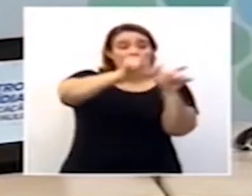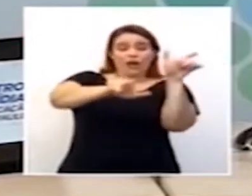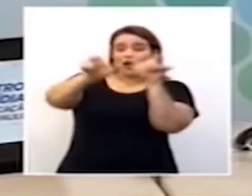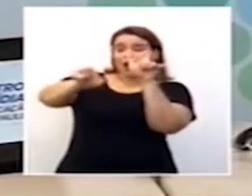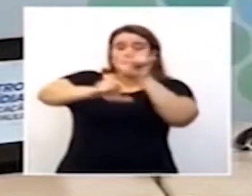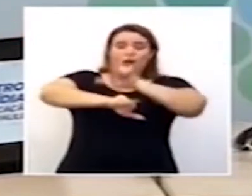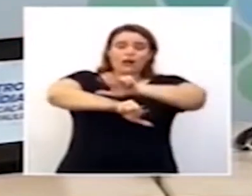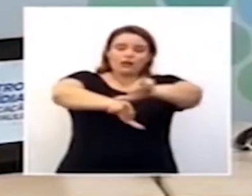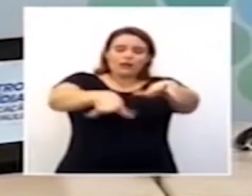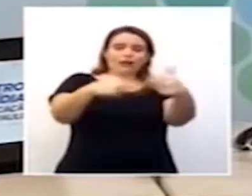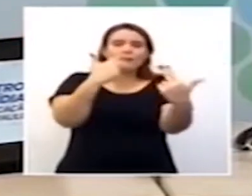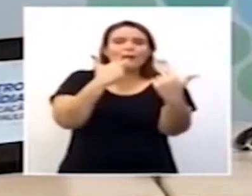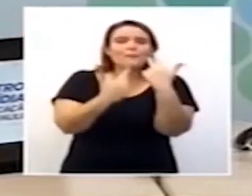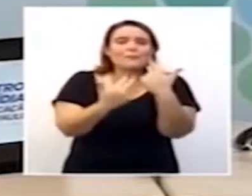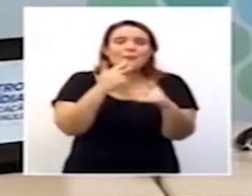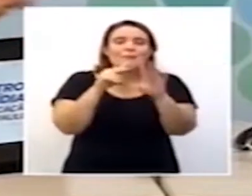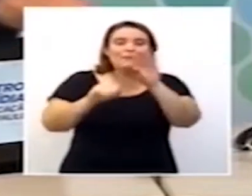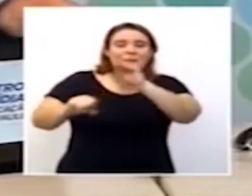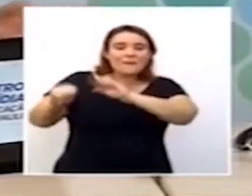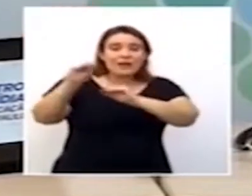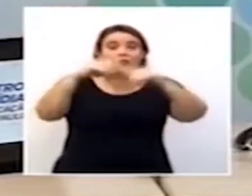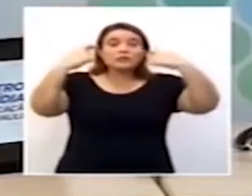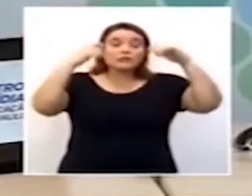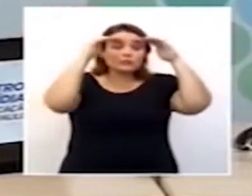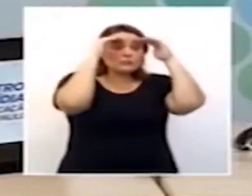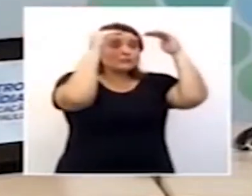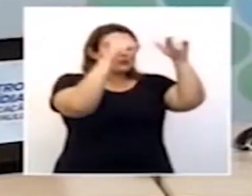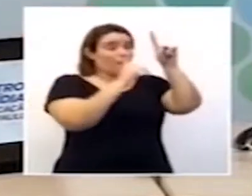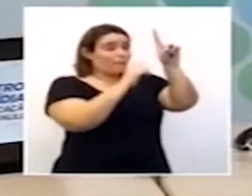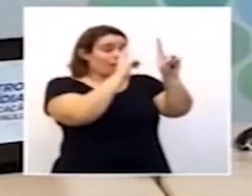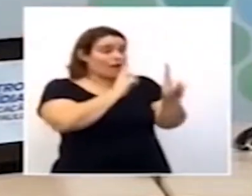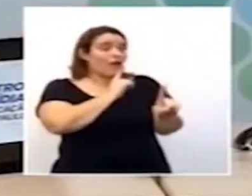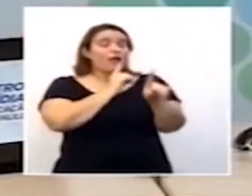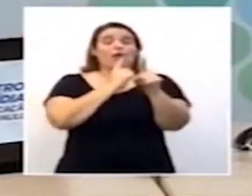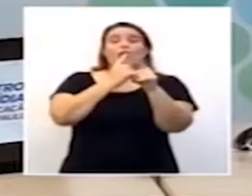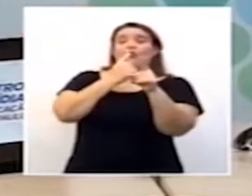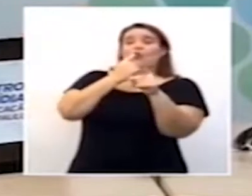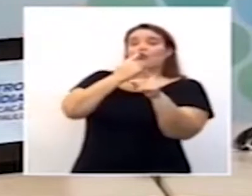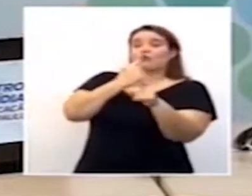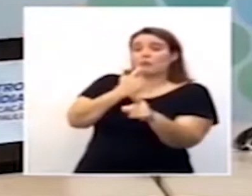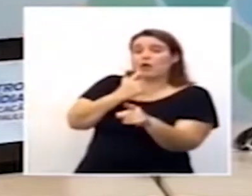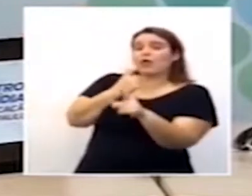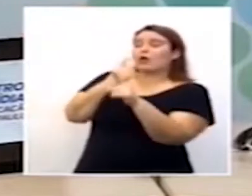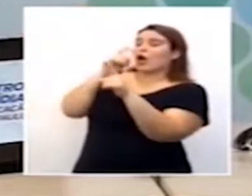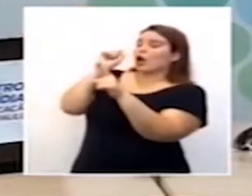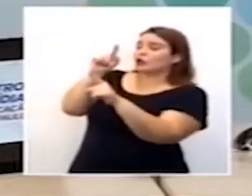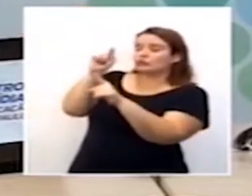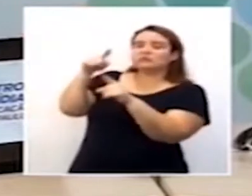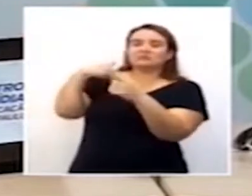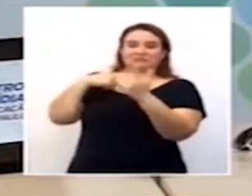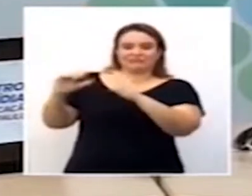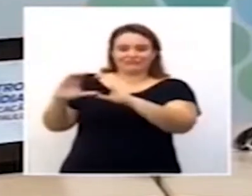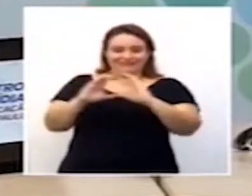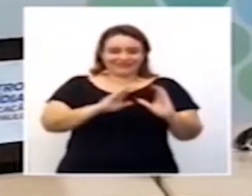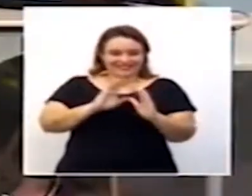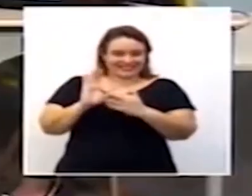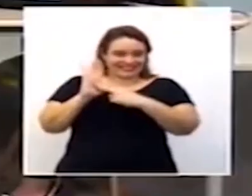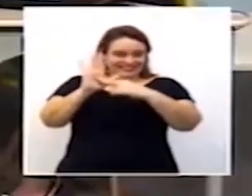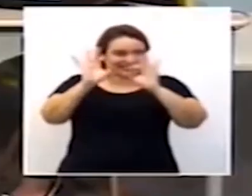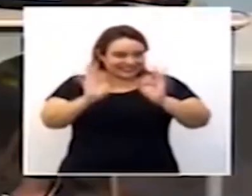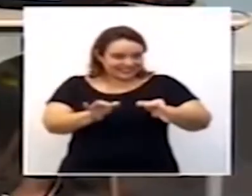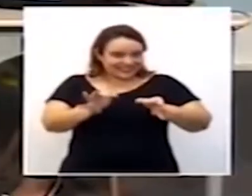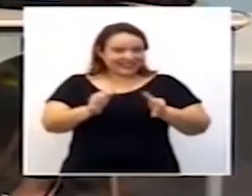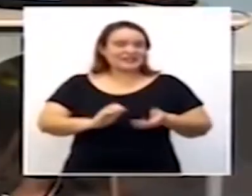falando e é necessário respeitar a cor amarela cor vermelha a cor azul é o que representa os balõezinhos acredito o professor